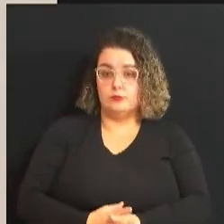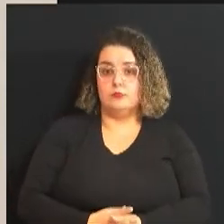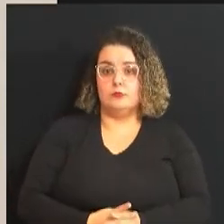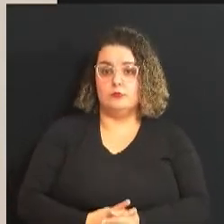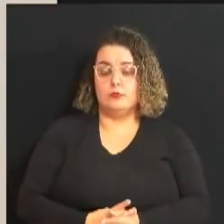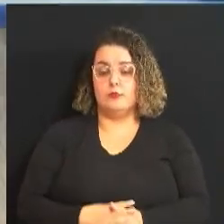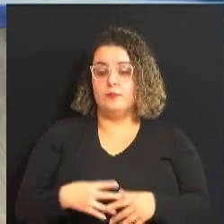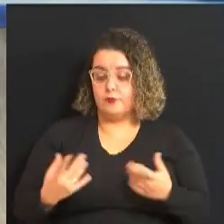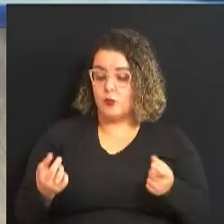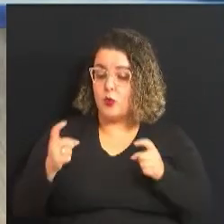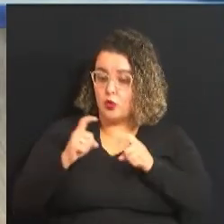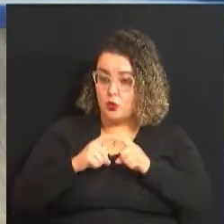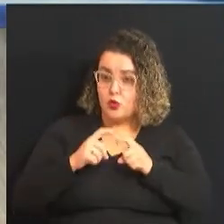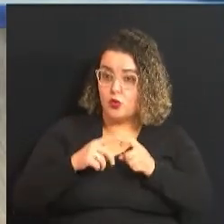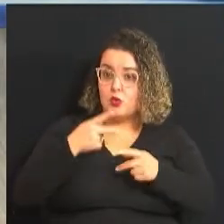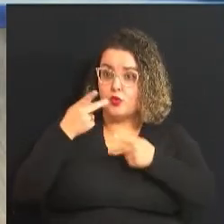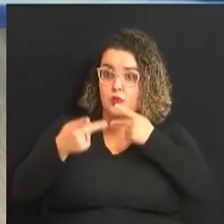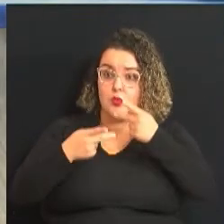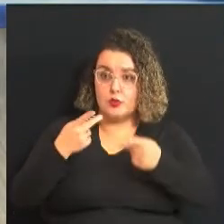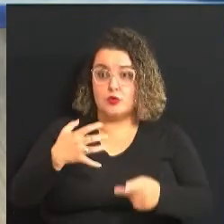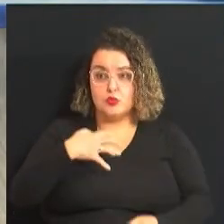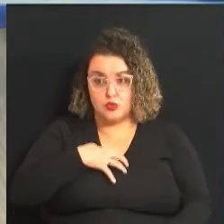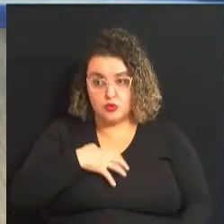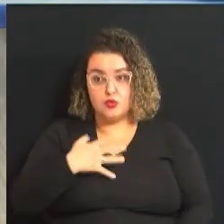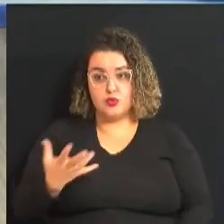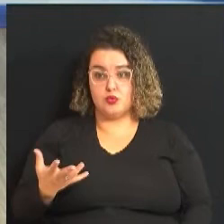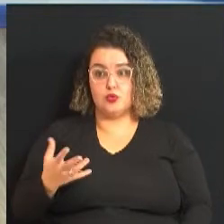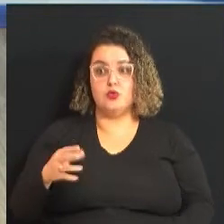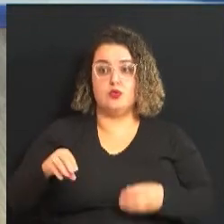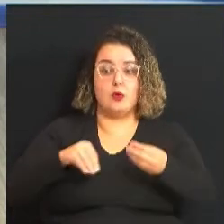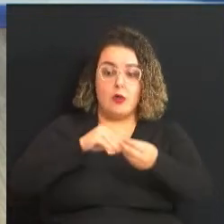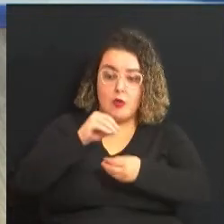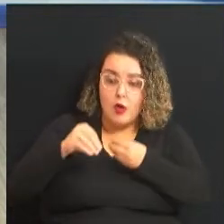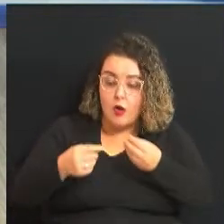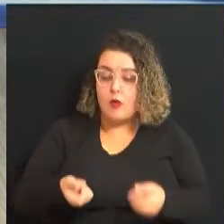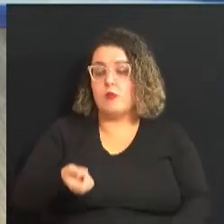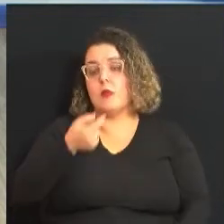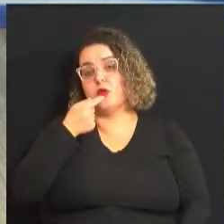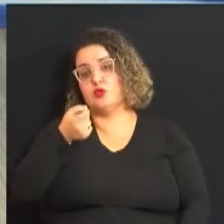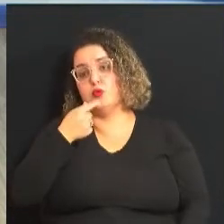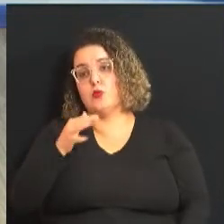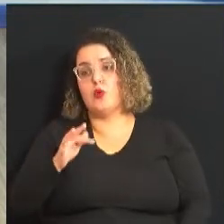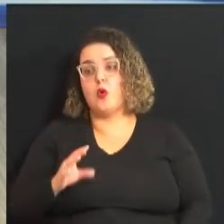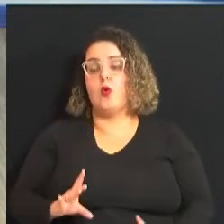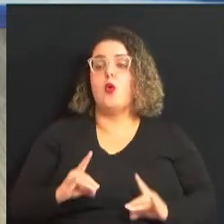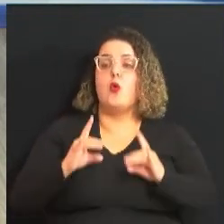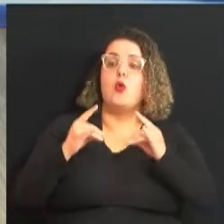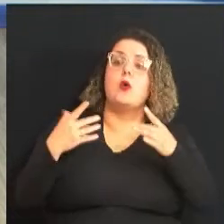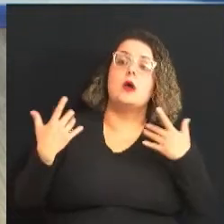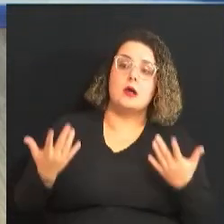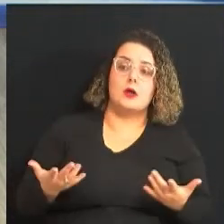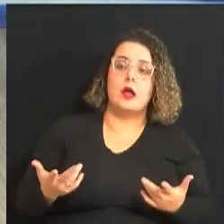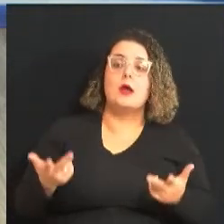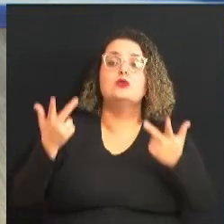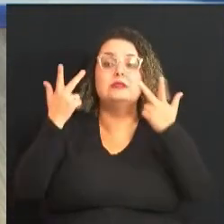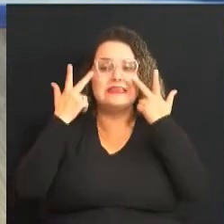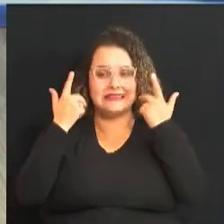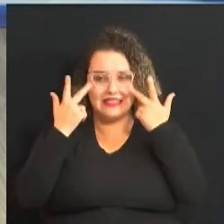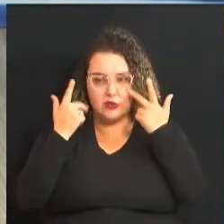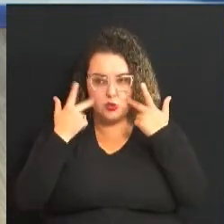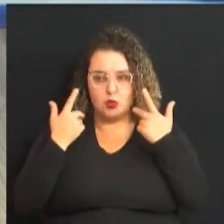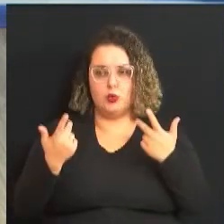a gente falou aí de alguns métodos, né, que envolvem medicamentos, hormônios e os métodos naturais.